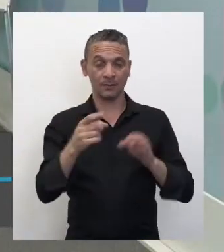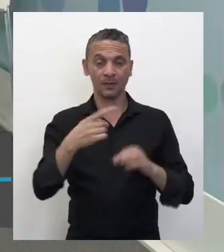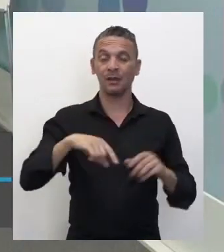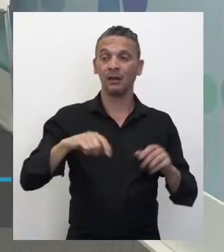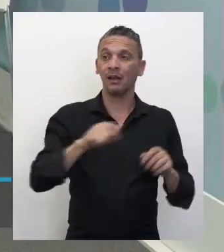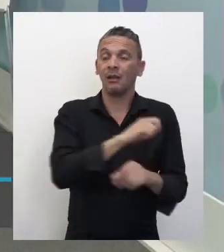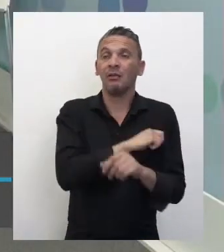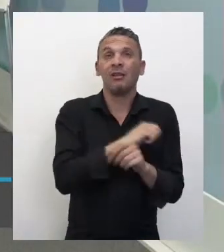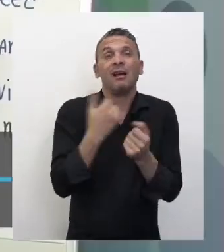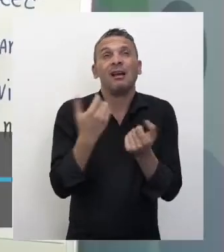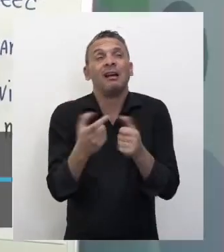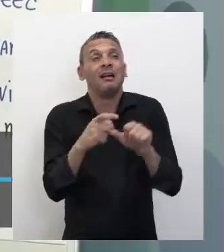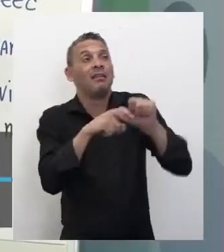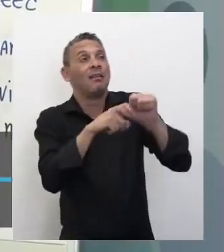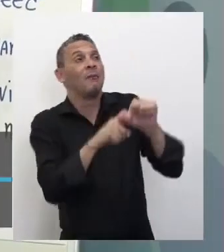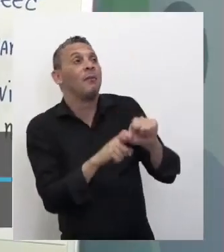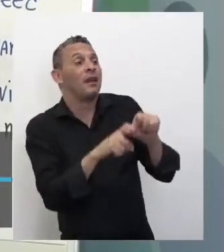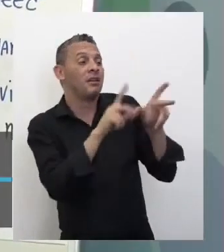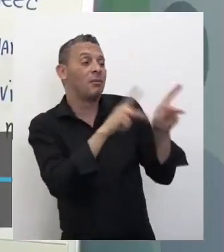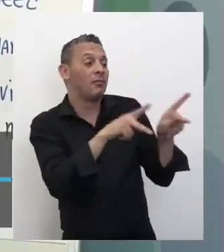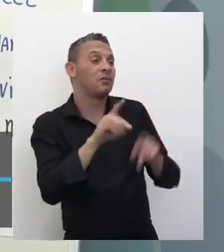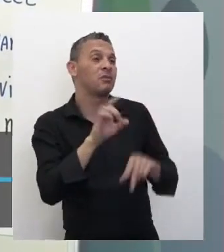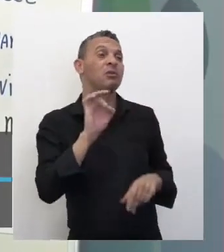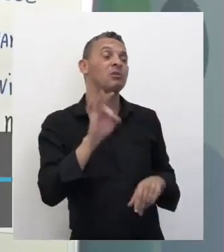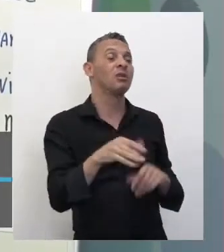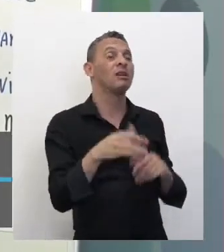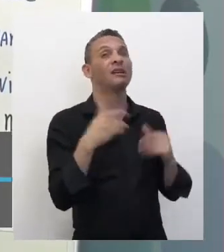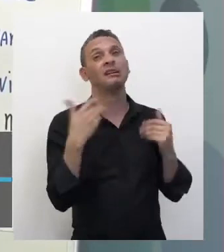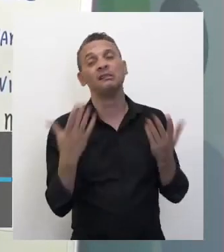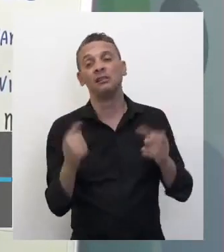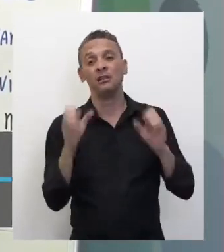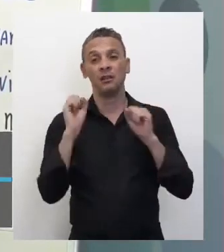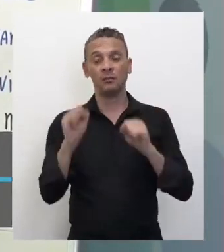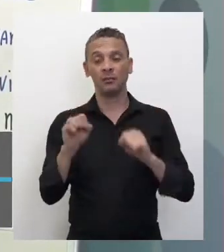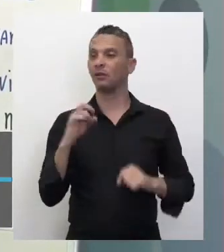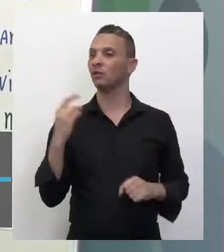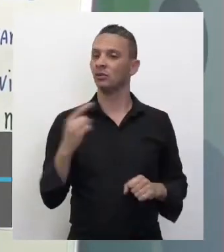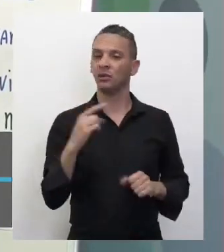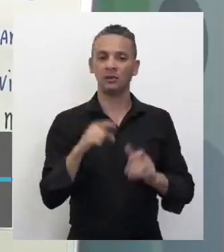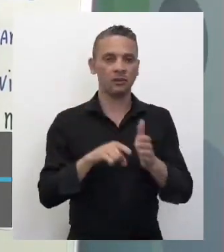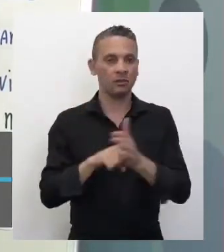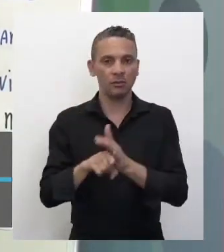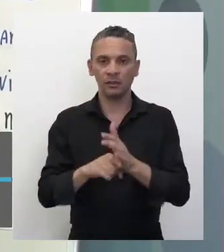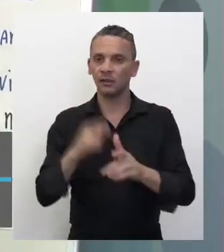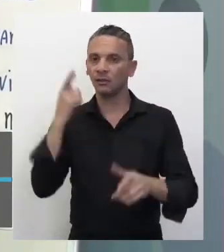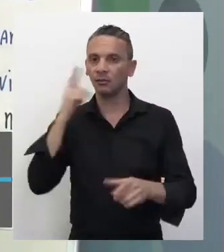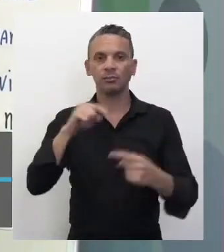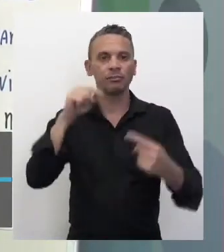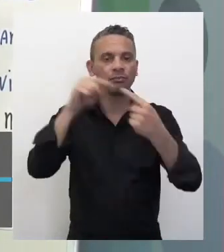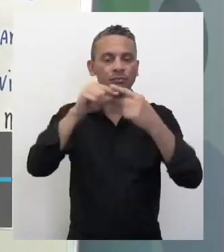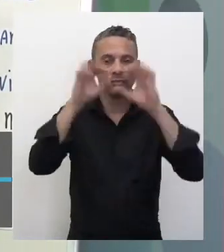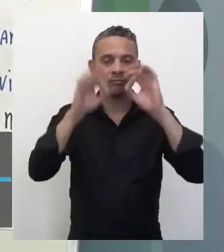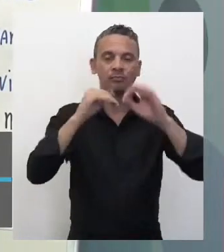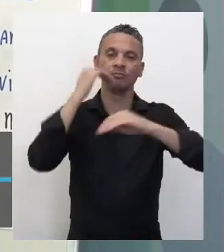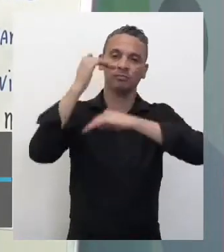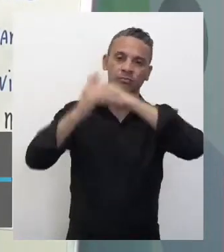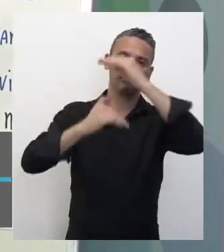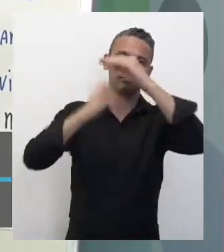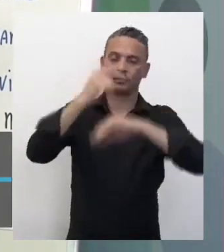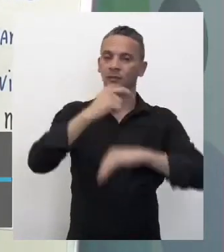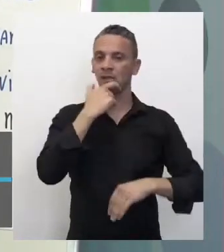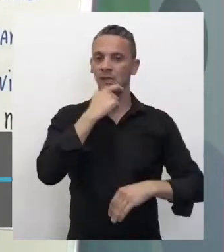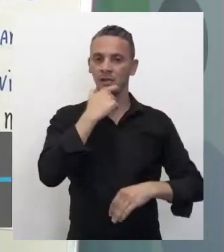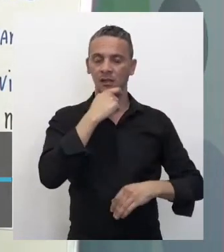não precisa depender inteiramente da gente, ele pode andar com as próprias perninhas lá e procurar bastante coisa para desenvolver melhor o